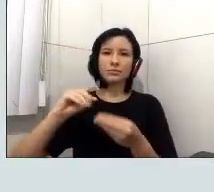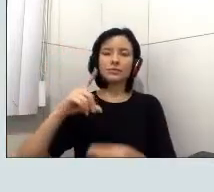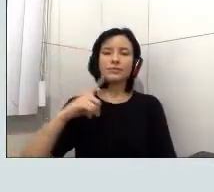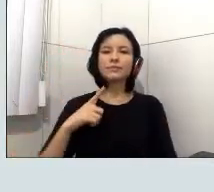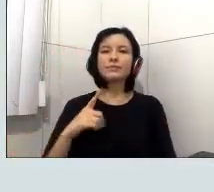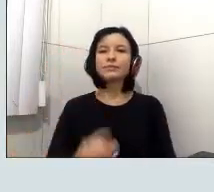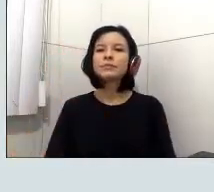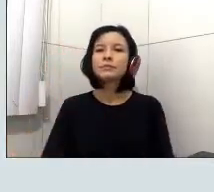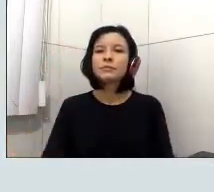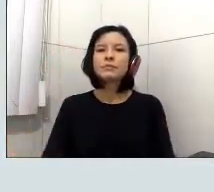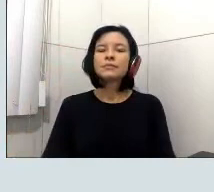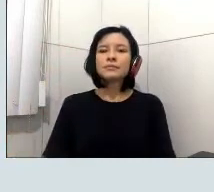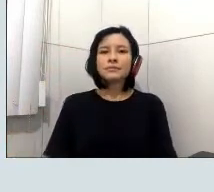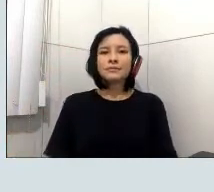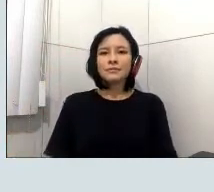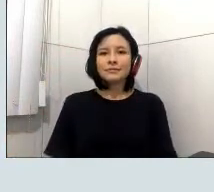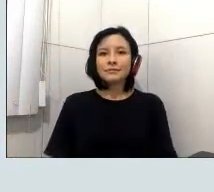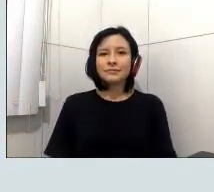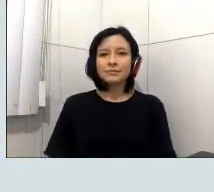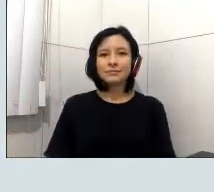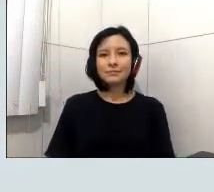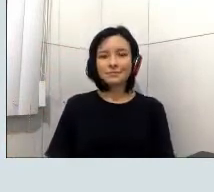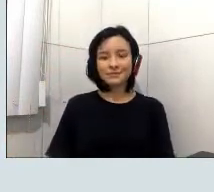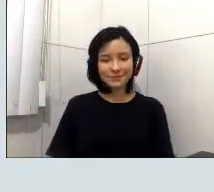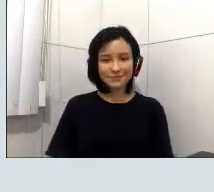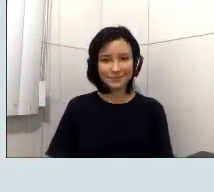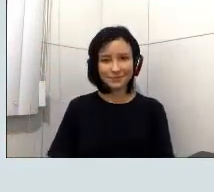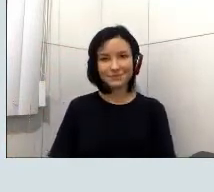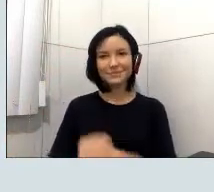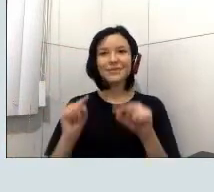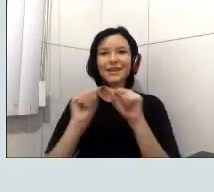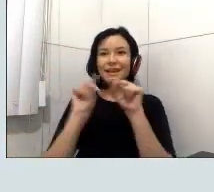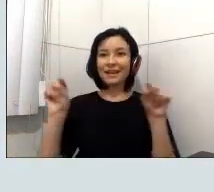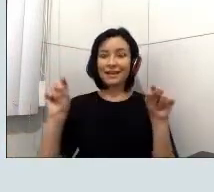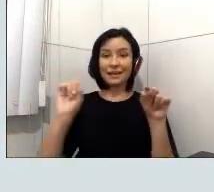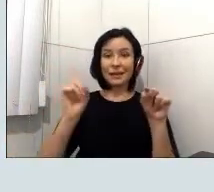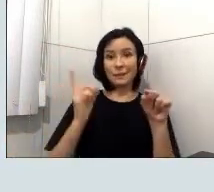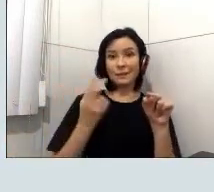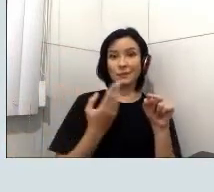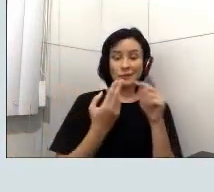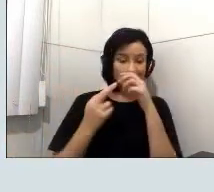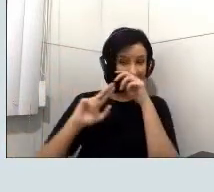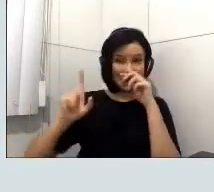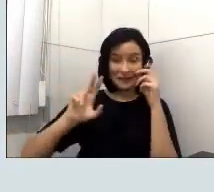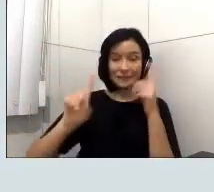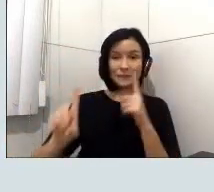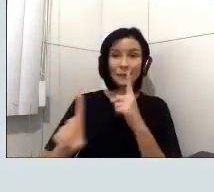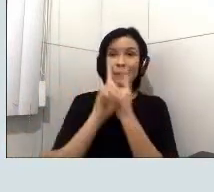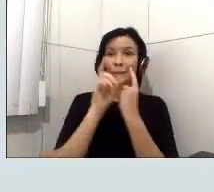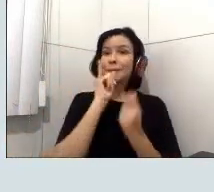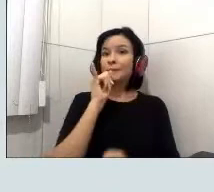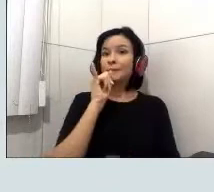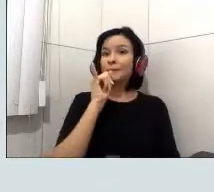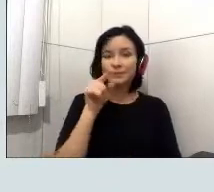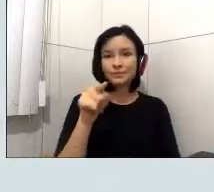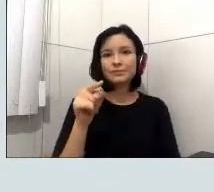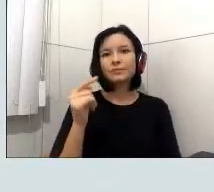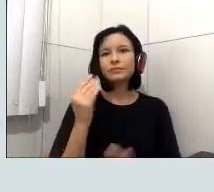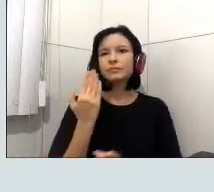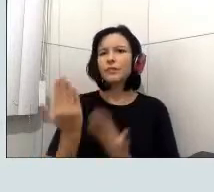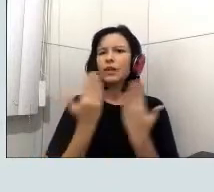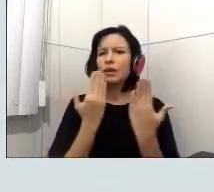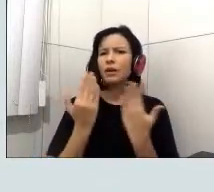retas que não se encontram, mas suas projeções formam um ângulo reto. Se vocês, quando a gente está falando em